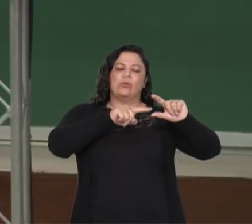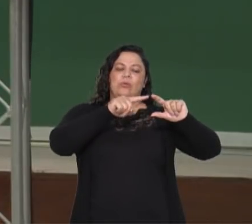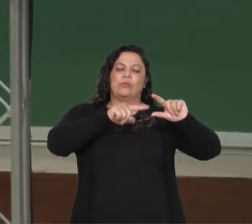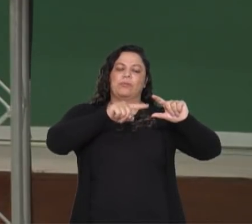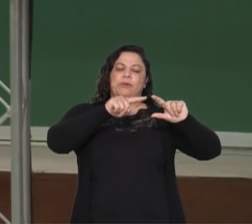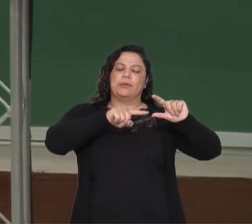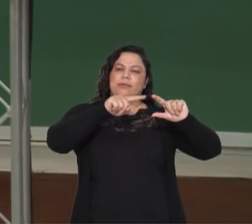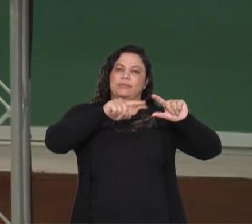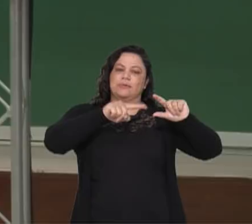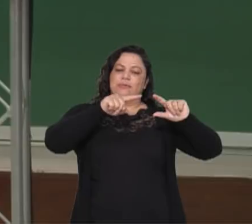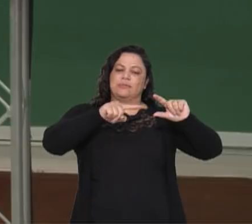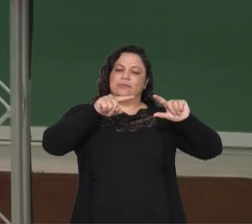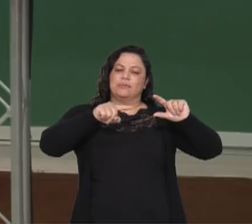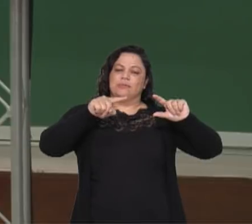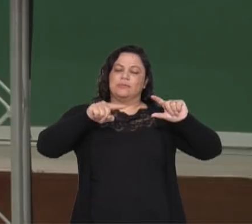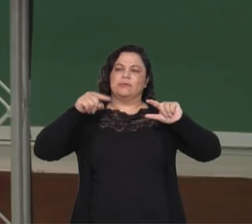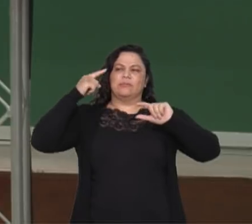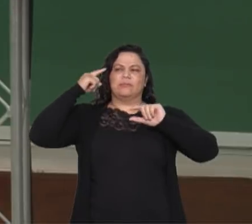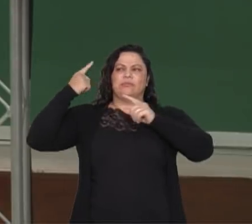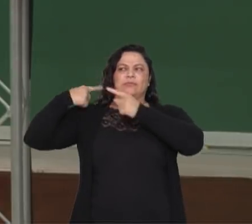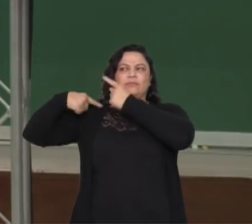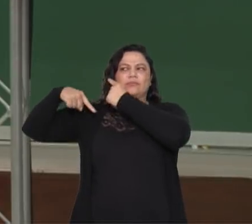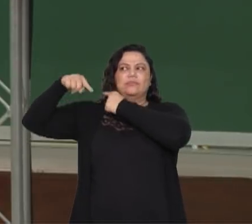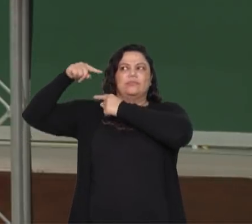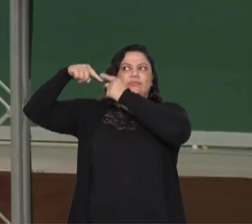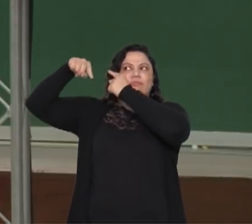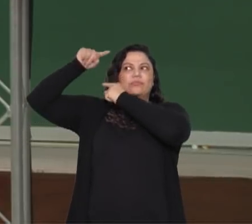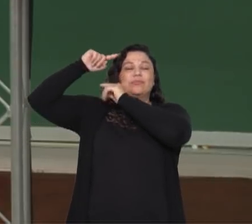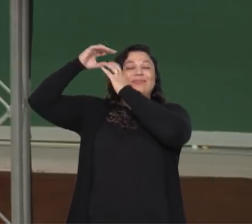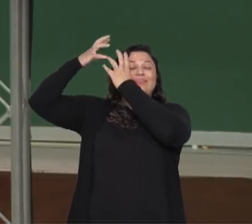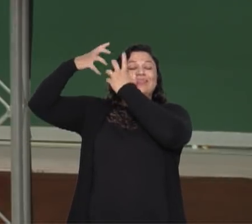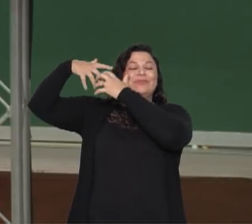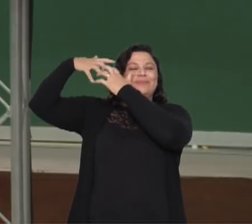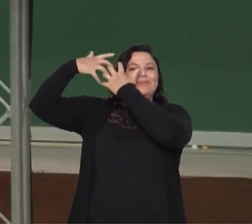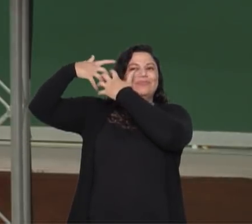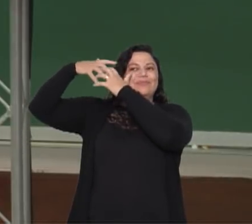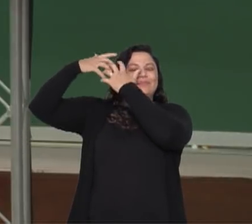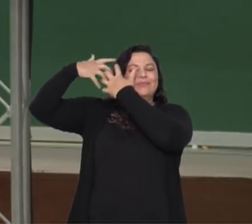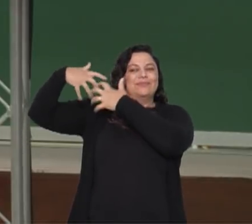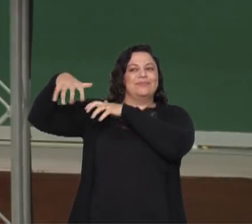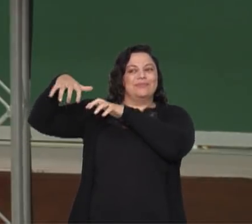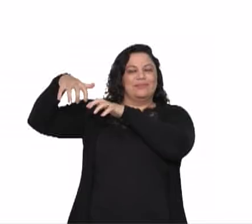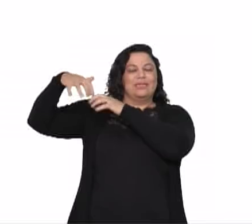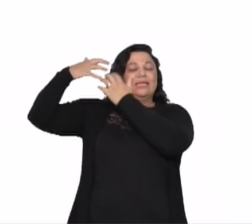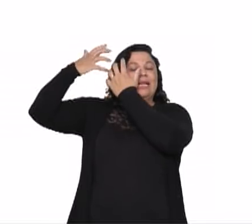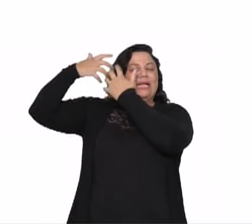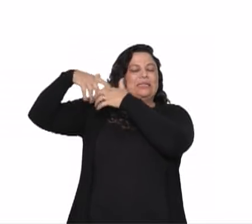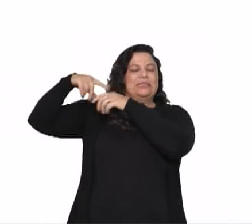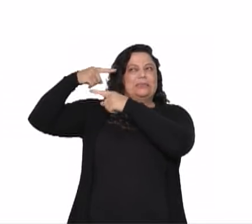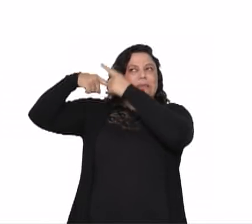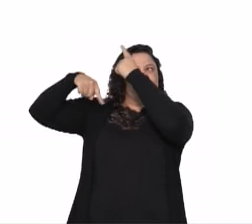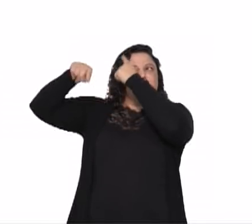ao cérebro. Isso tudo para que a gente interprete aquela informação.